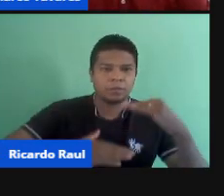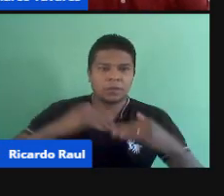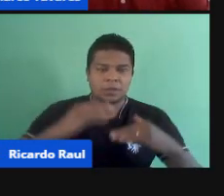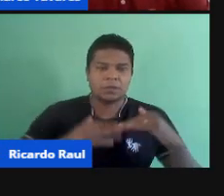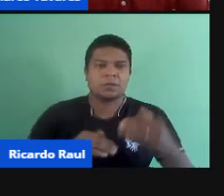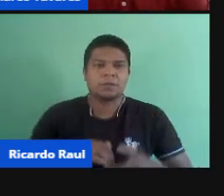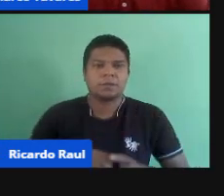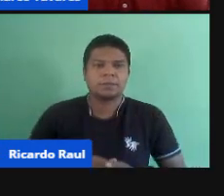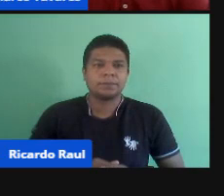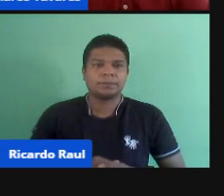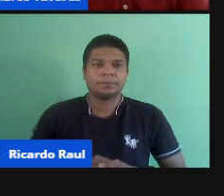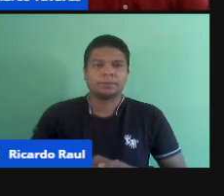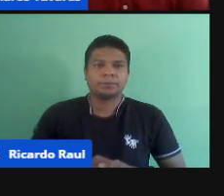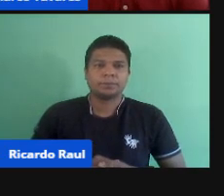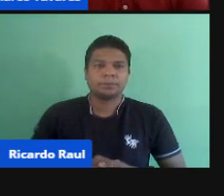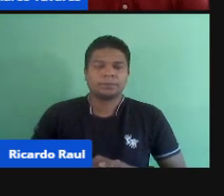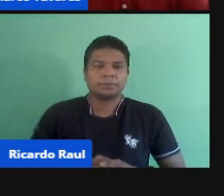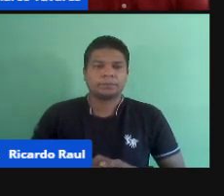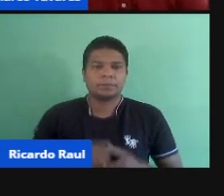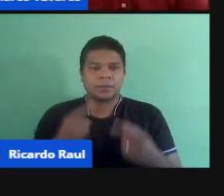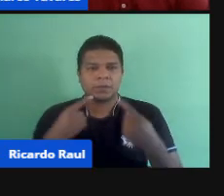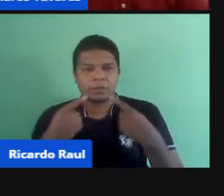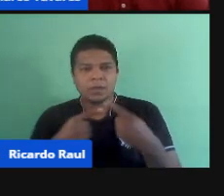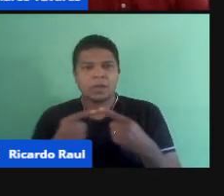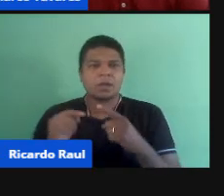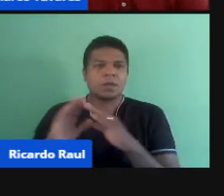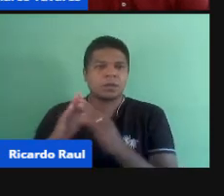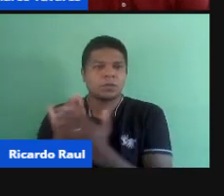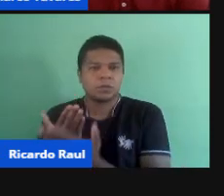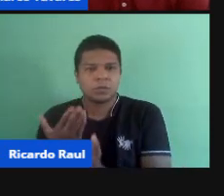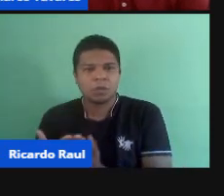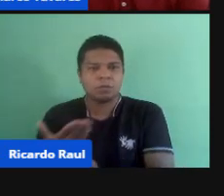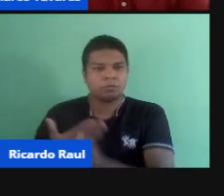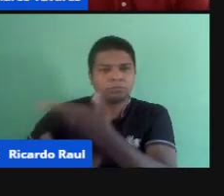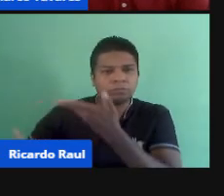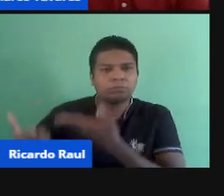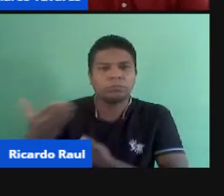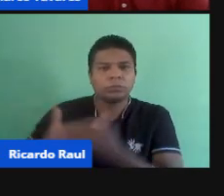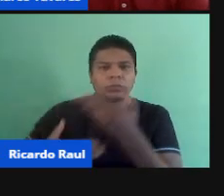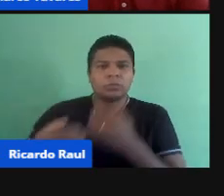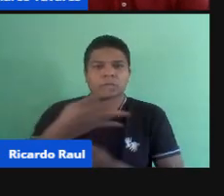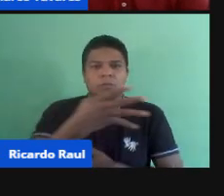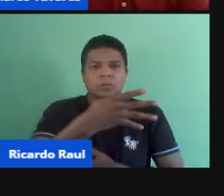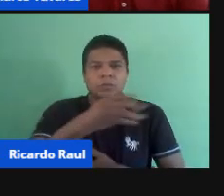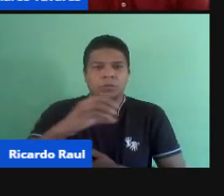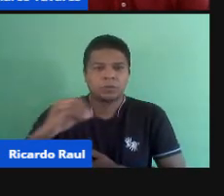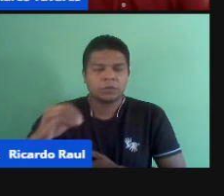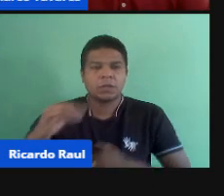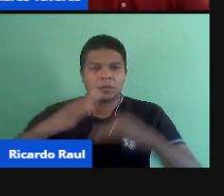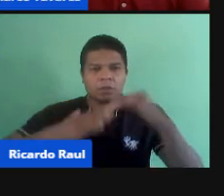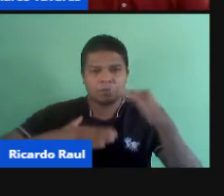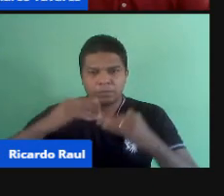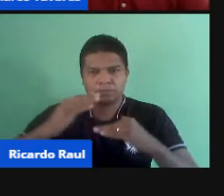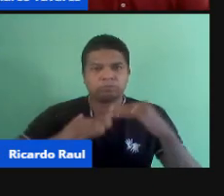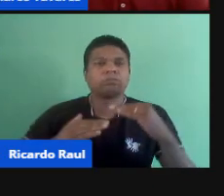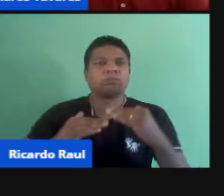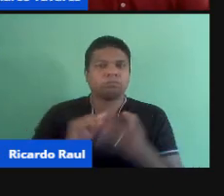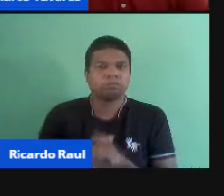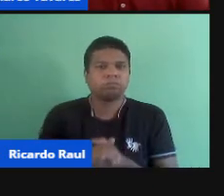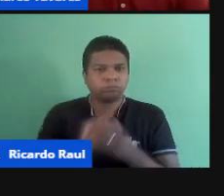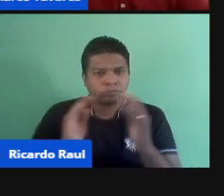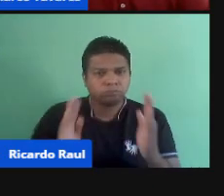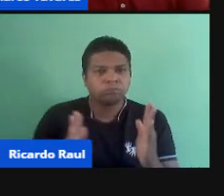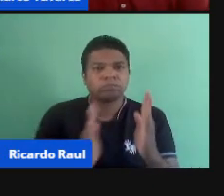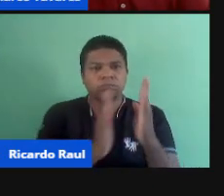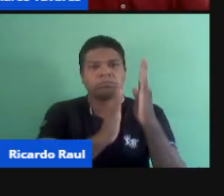discussão na escola, essa participação desses 400 profissionais impacta realmente naquilo que